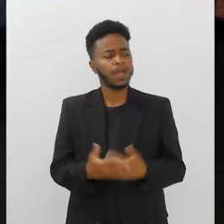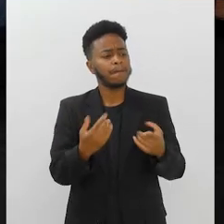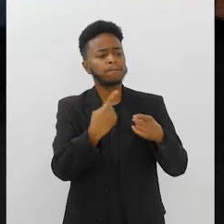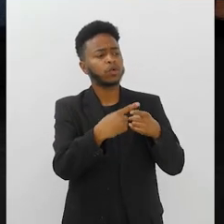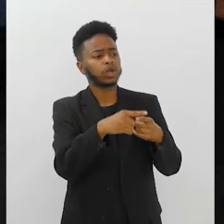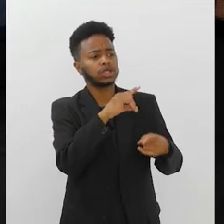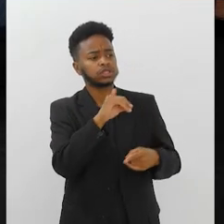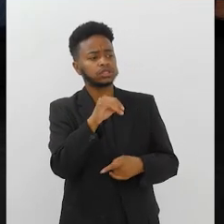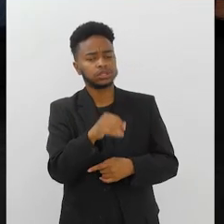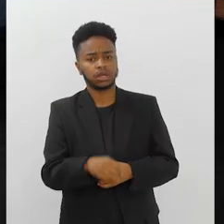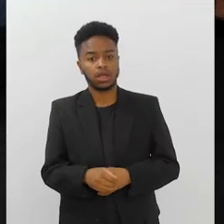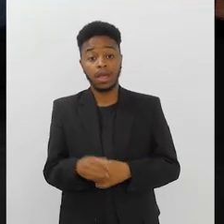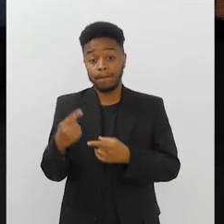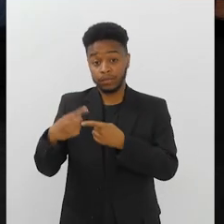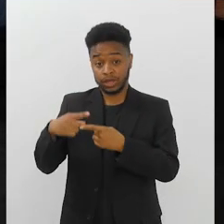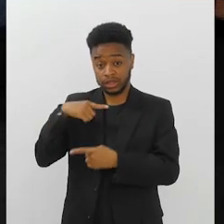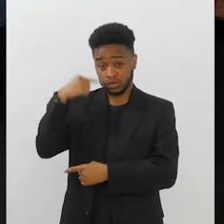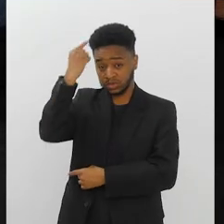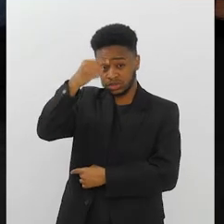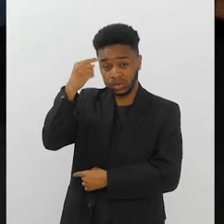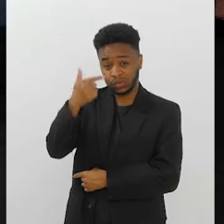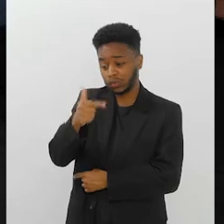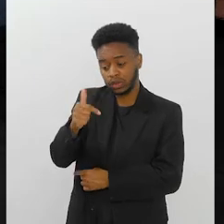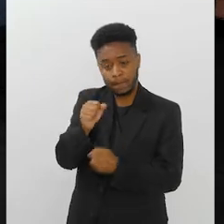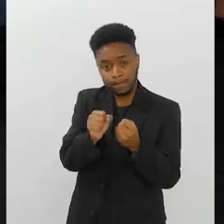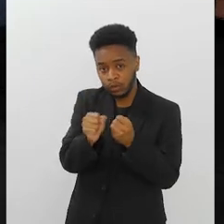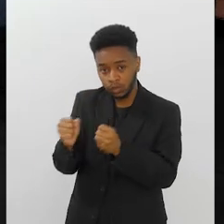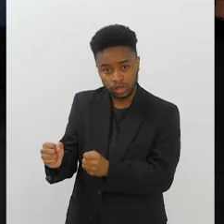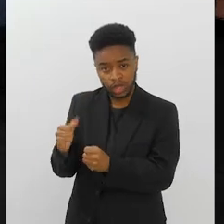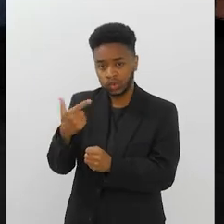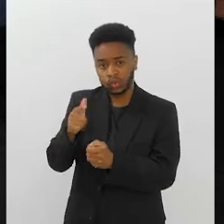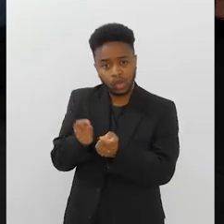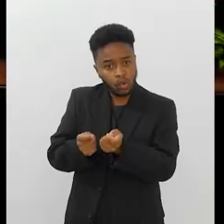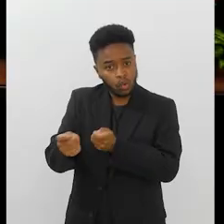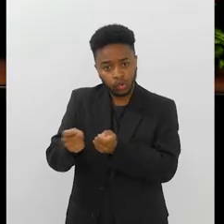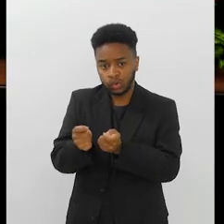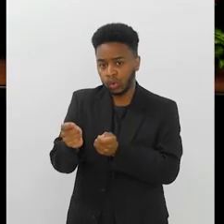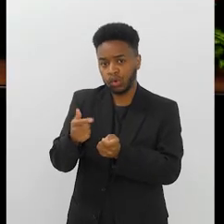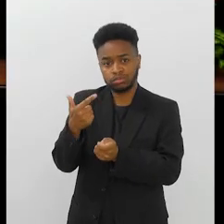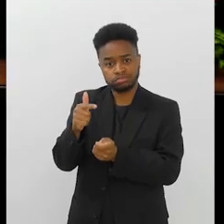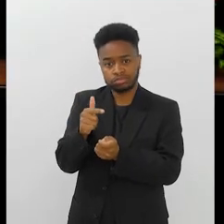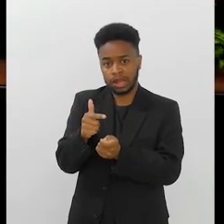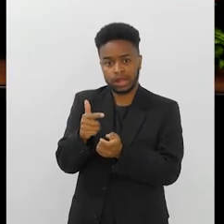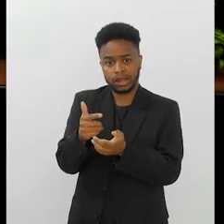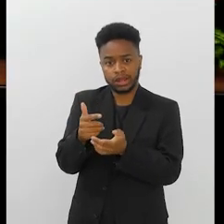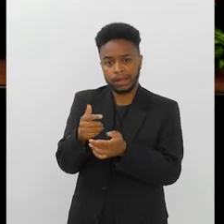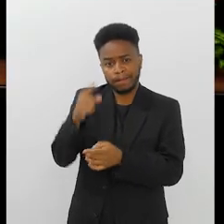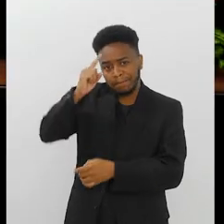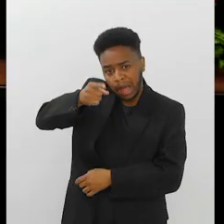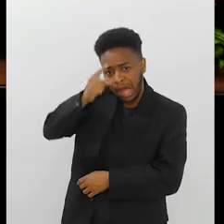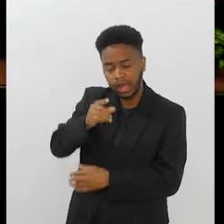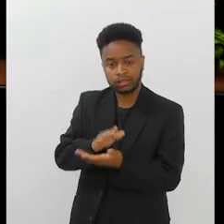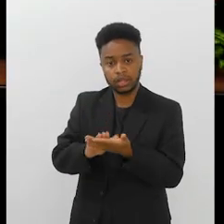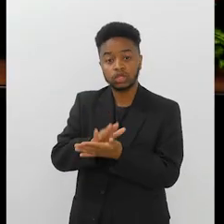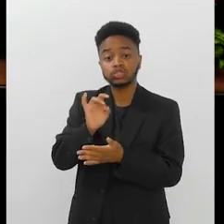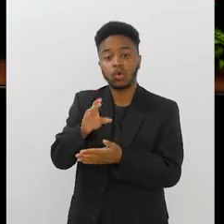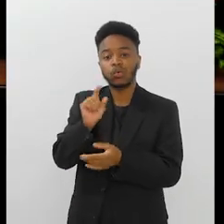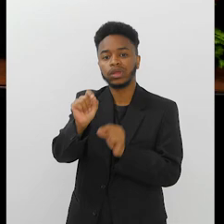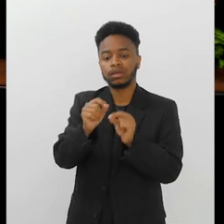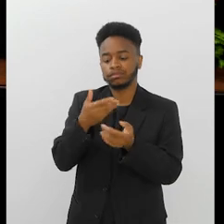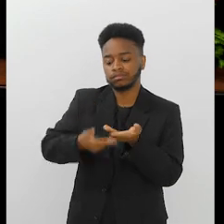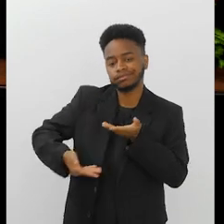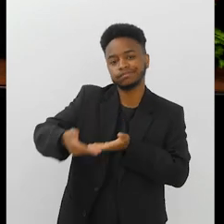vou dizer que o único Santo que não se teve a questão do poder que não se tem a questão do domínio a questão de controle se tem